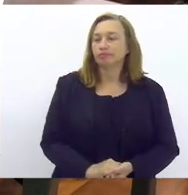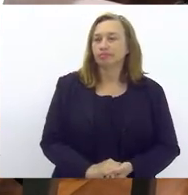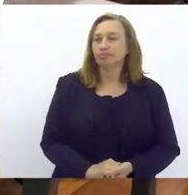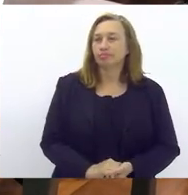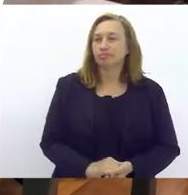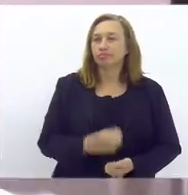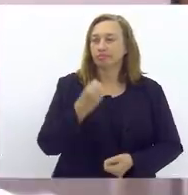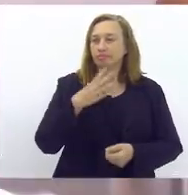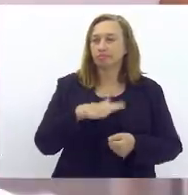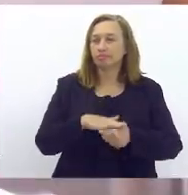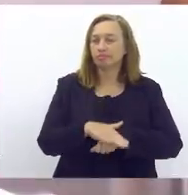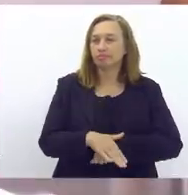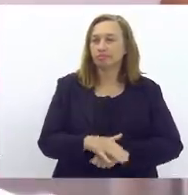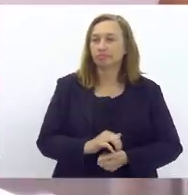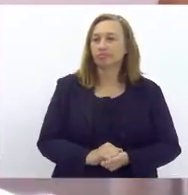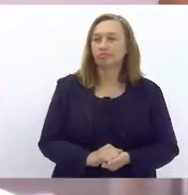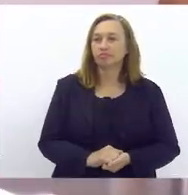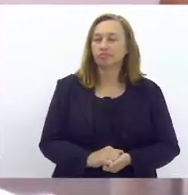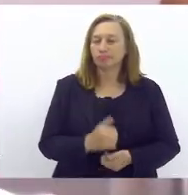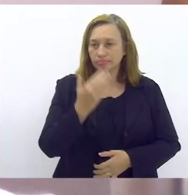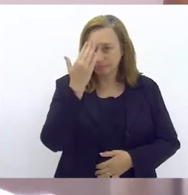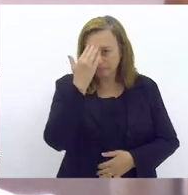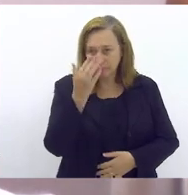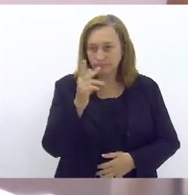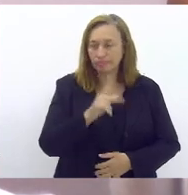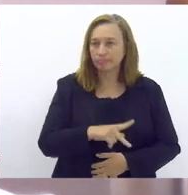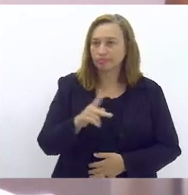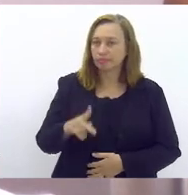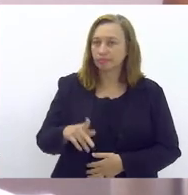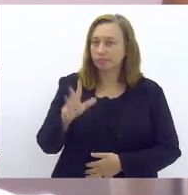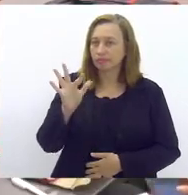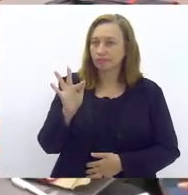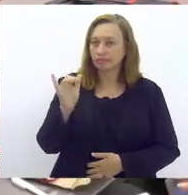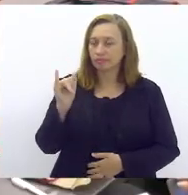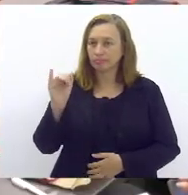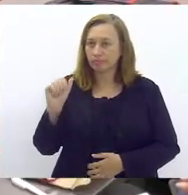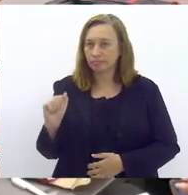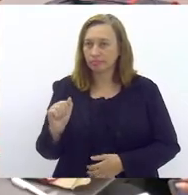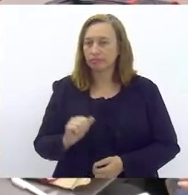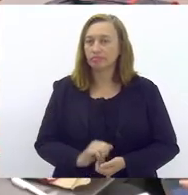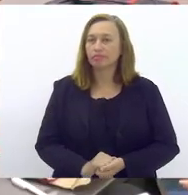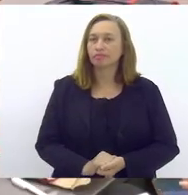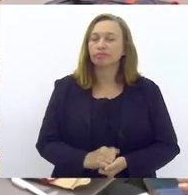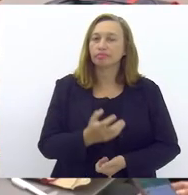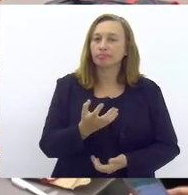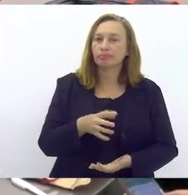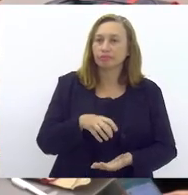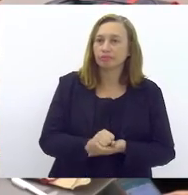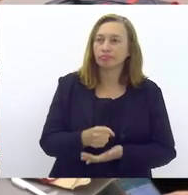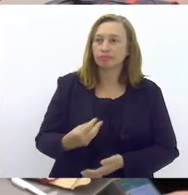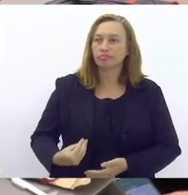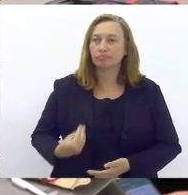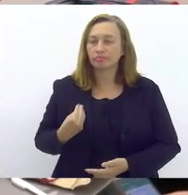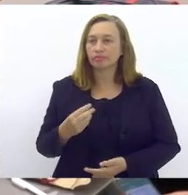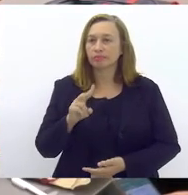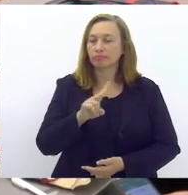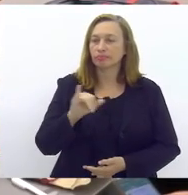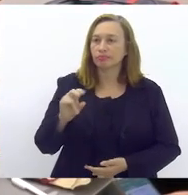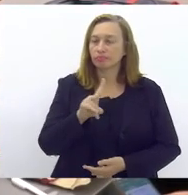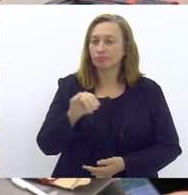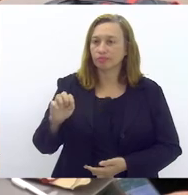Boa noite para vocês. Muito obrigado, professora Fabiana. Muitíssimo obrigado. Eu quero registrar aqui a presença da